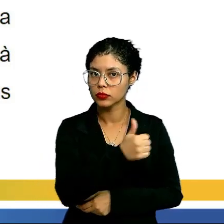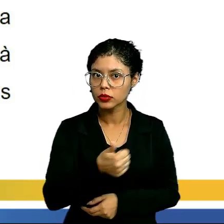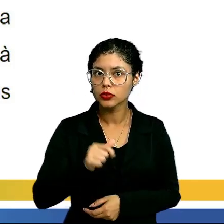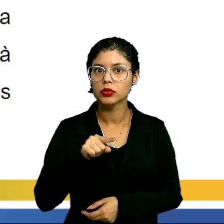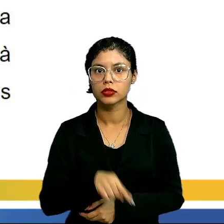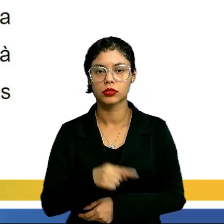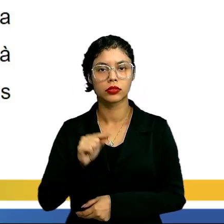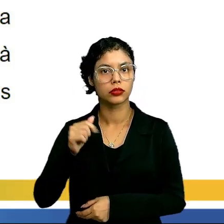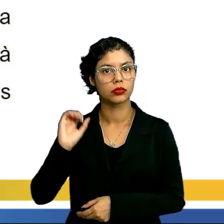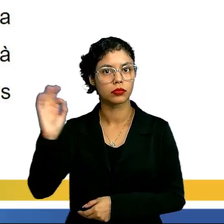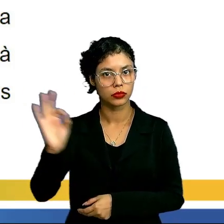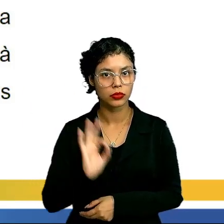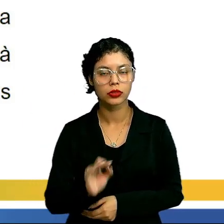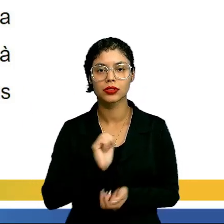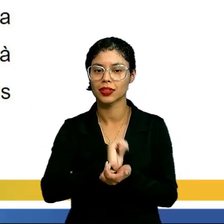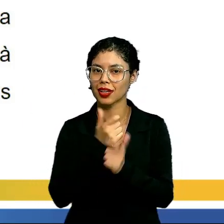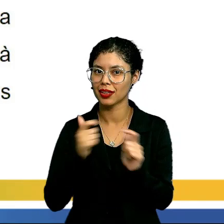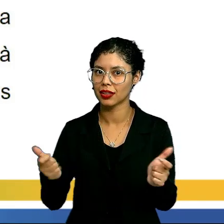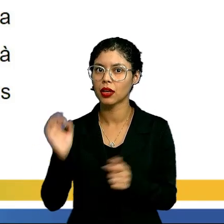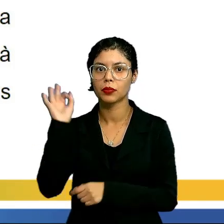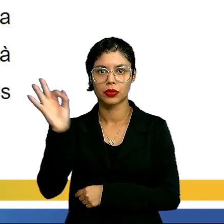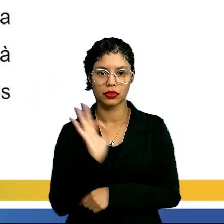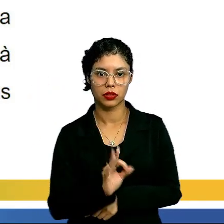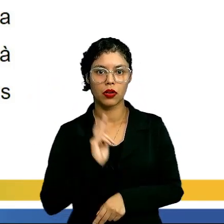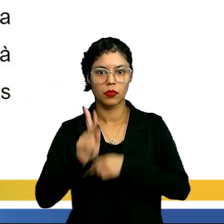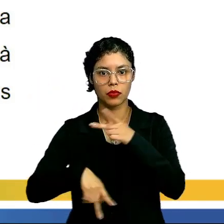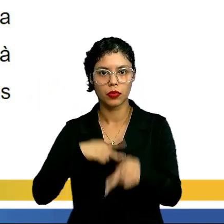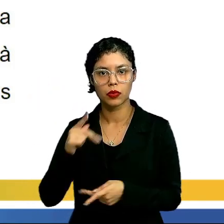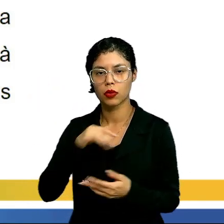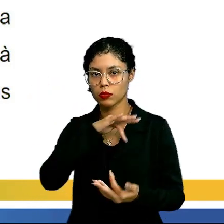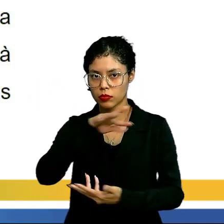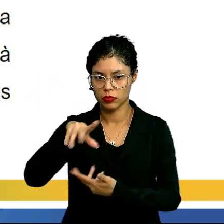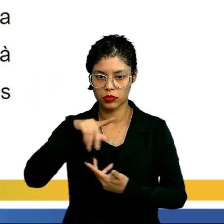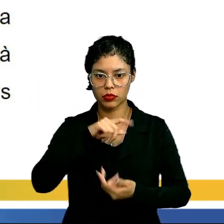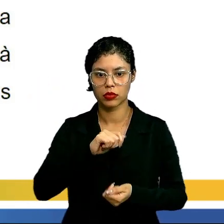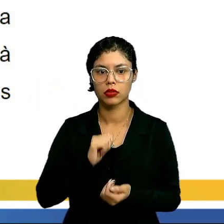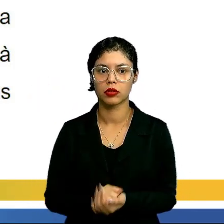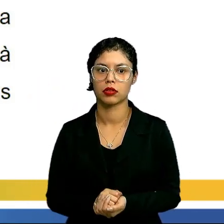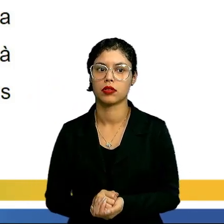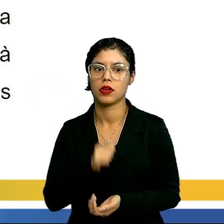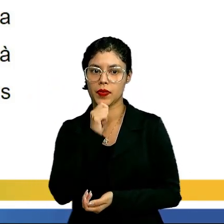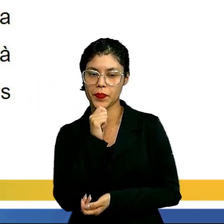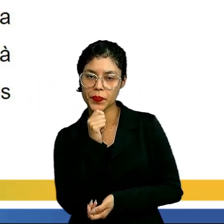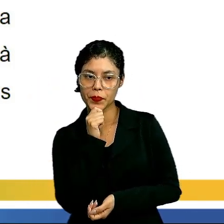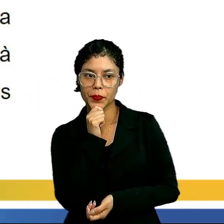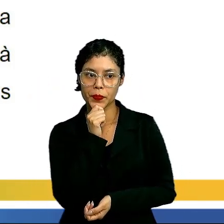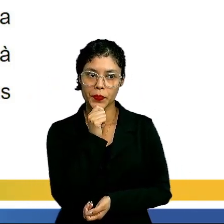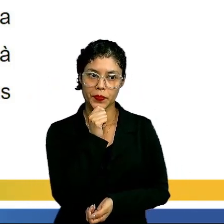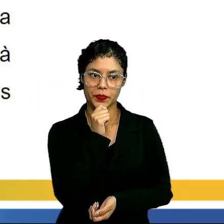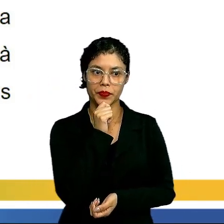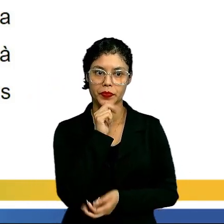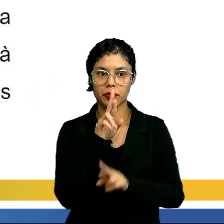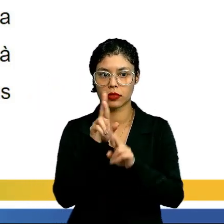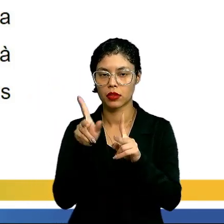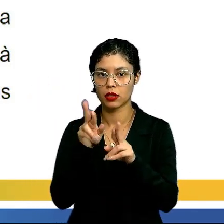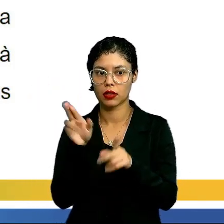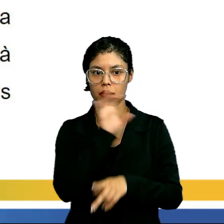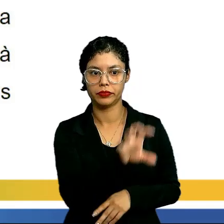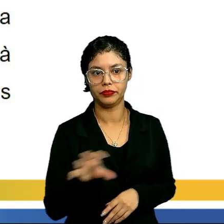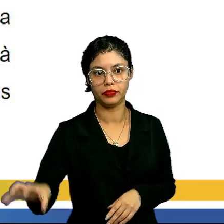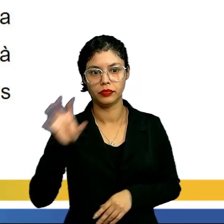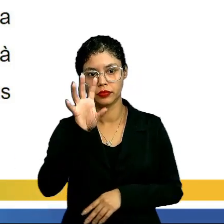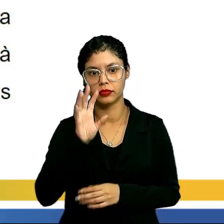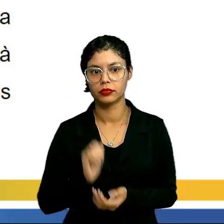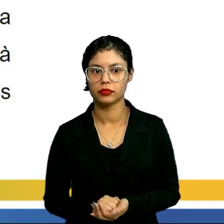11% é um percentual altíssimo. Nós estamos falando de população mundial. Para especialistas, as diferenças